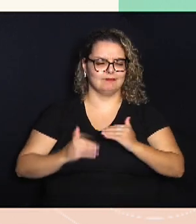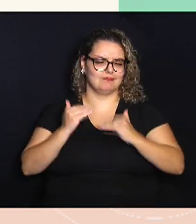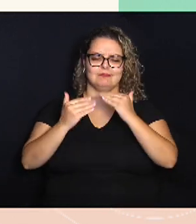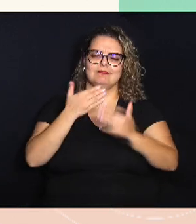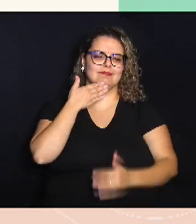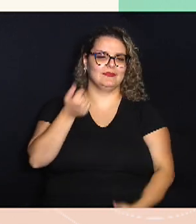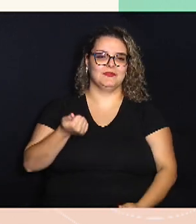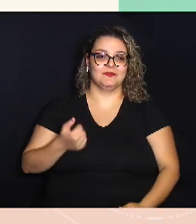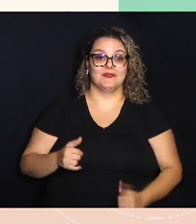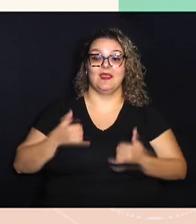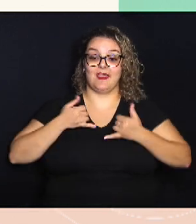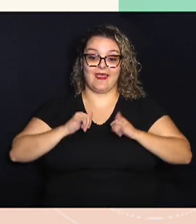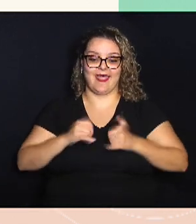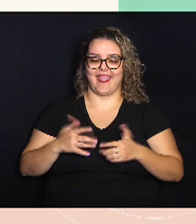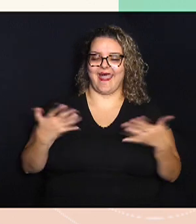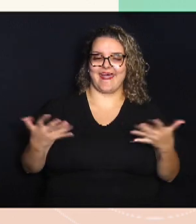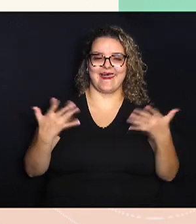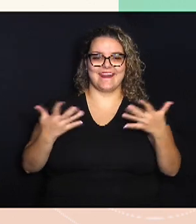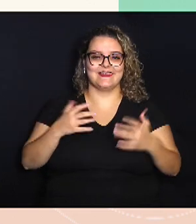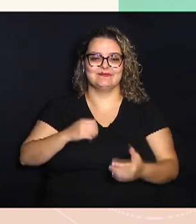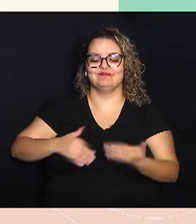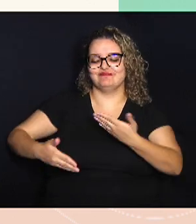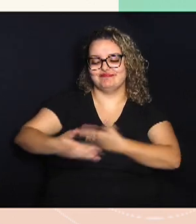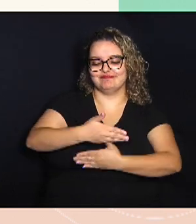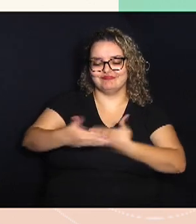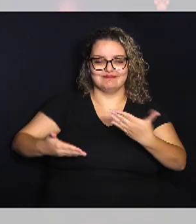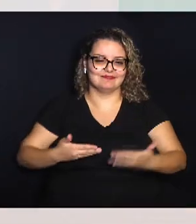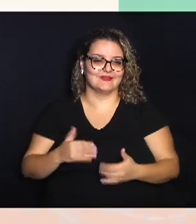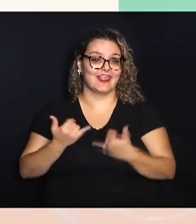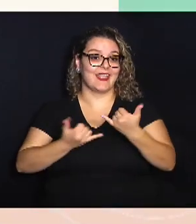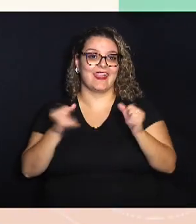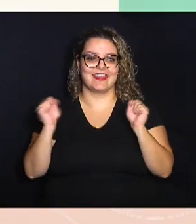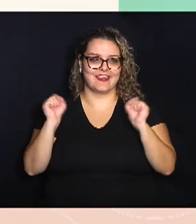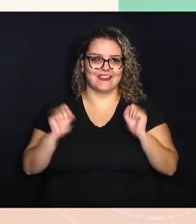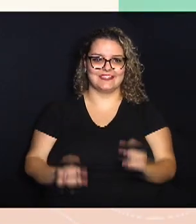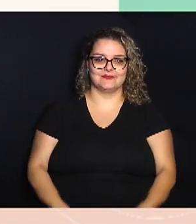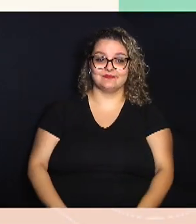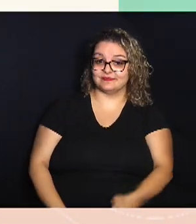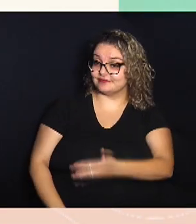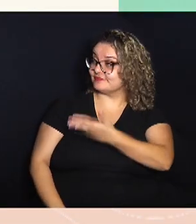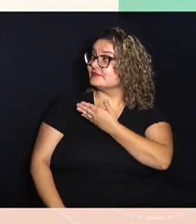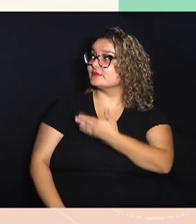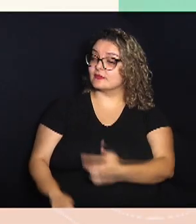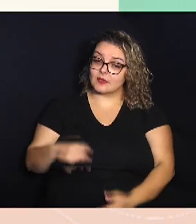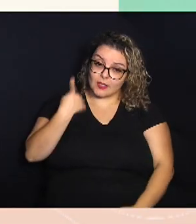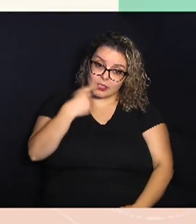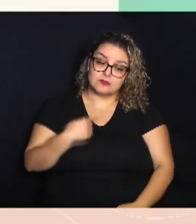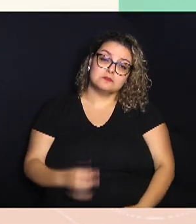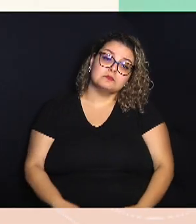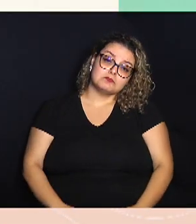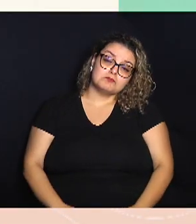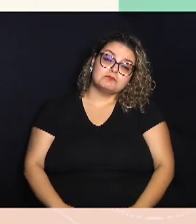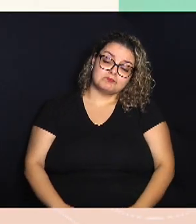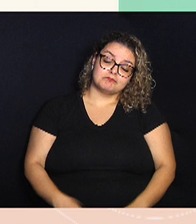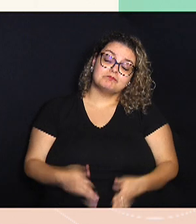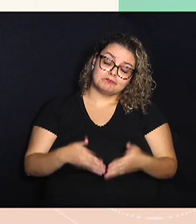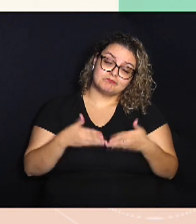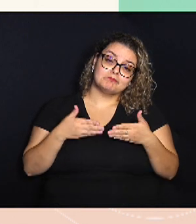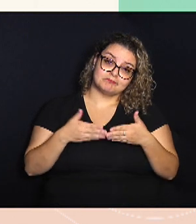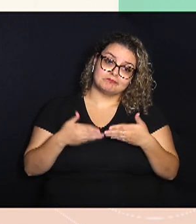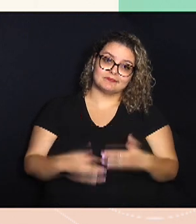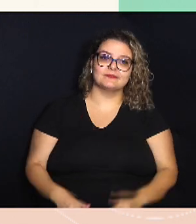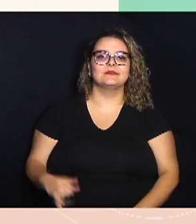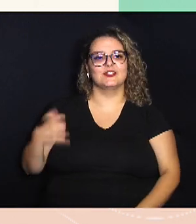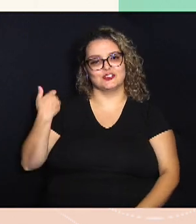é cheia de energia, sociável e muito brincalhona. Esse, com cara de pidão, é o Elvis, adulto,